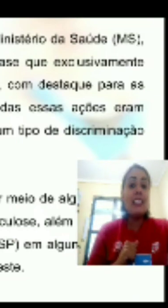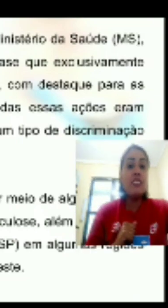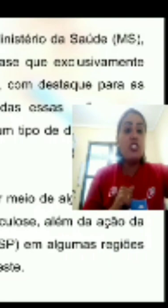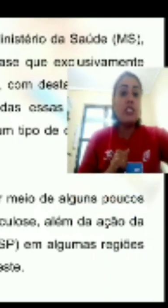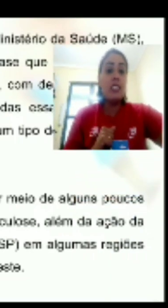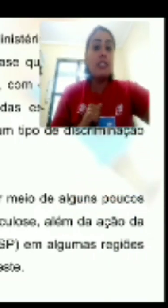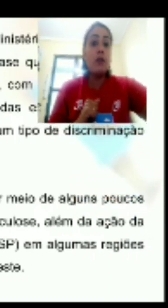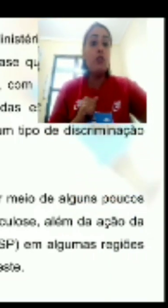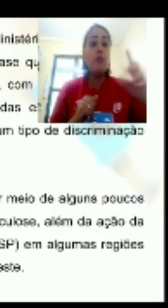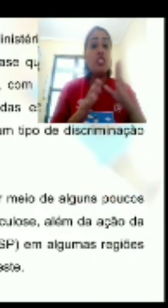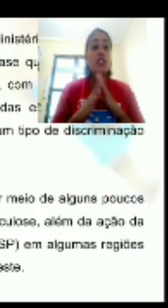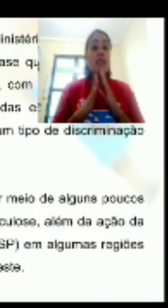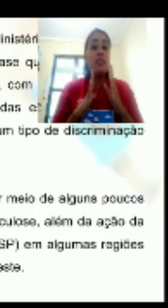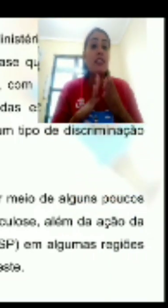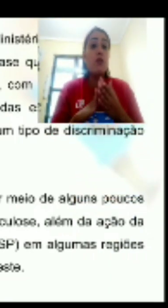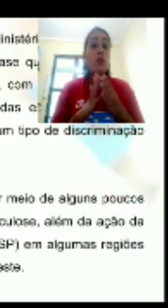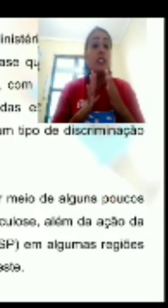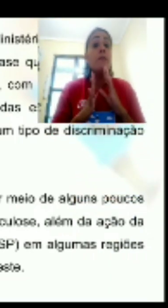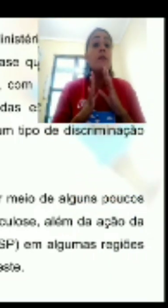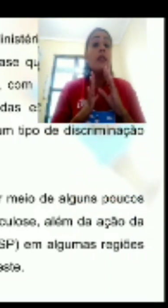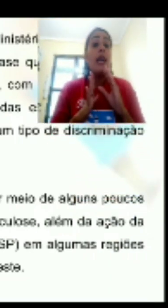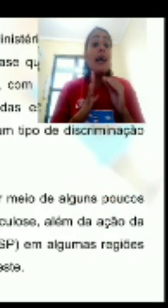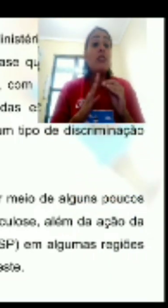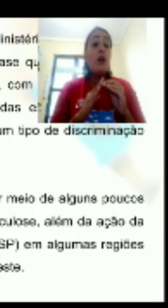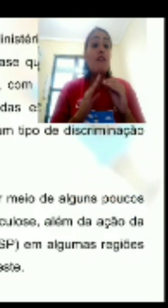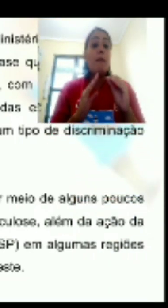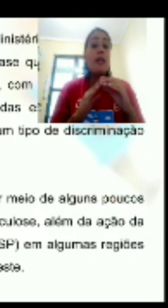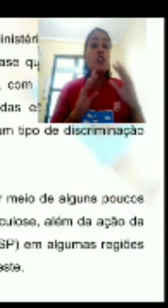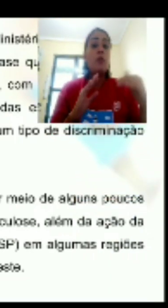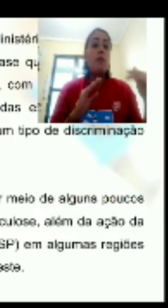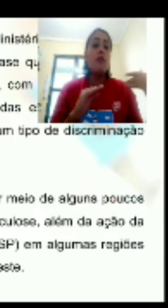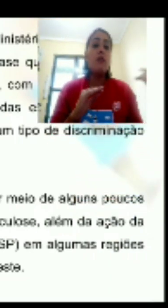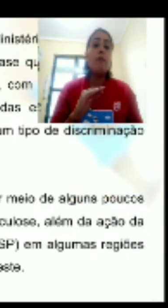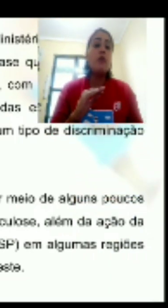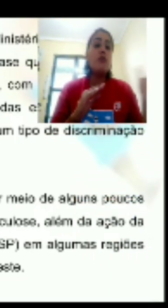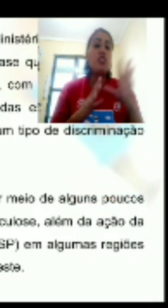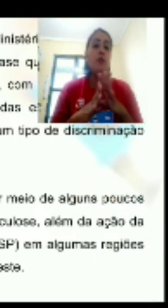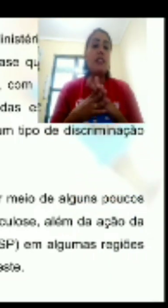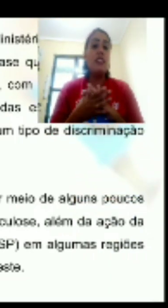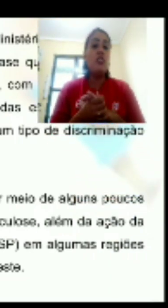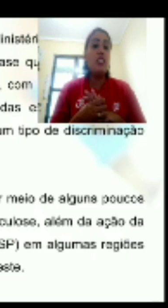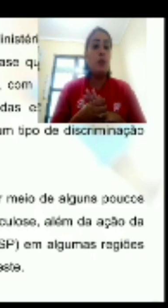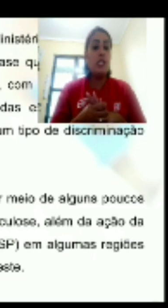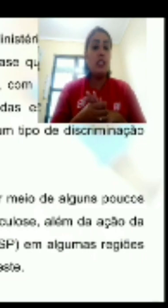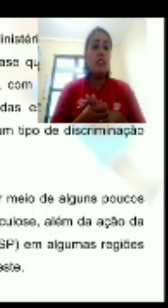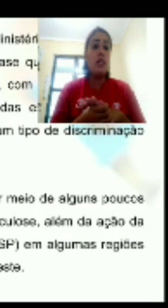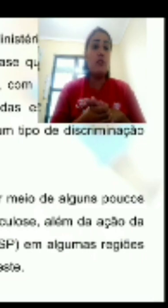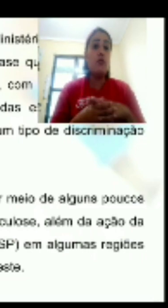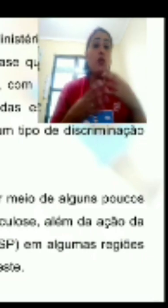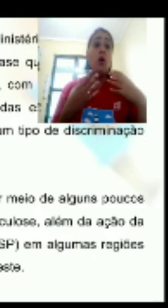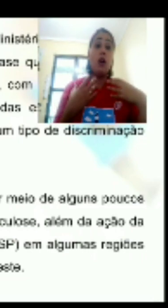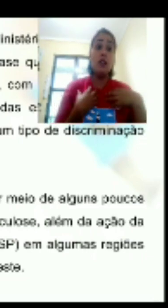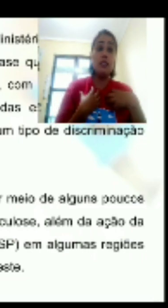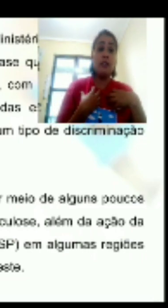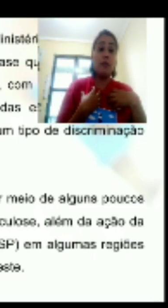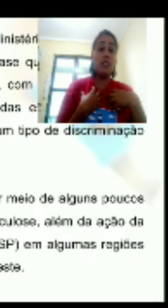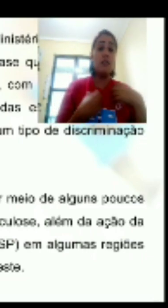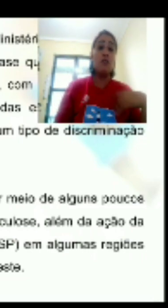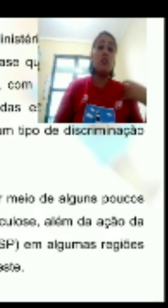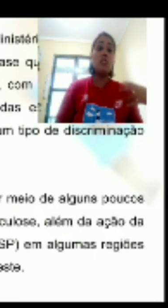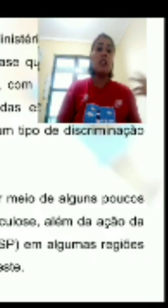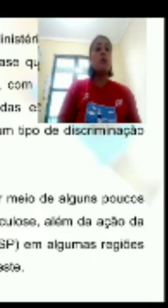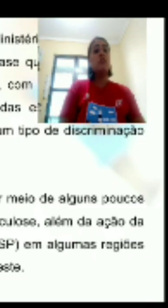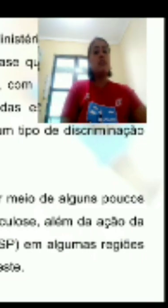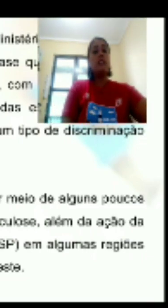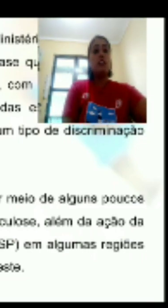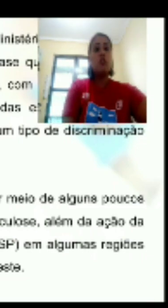Na área da assistência da saúde, o Ministério da Saúde atuava apenas por meio de poucos hospitais especializados. Antigamente